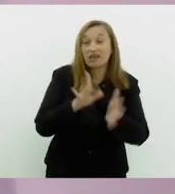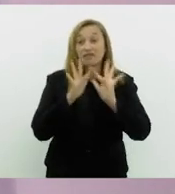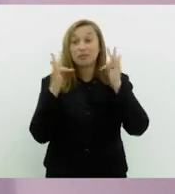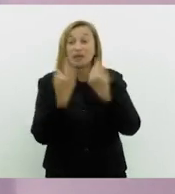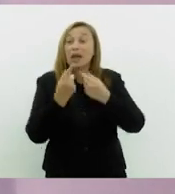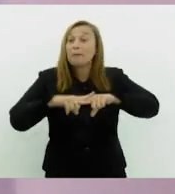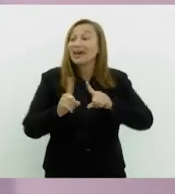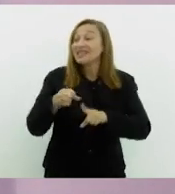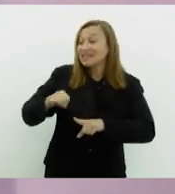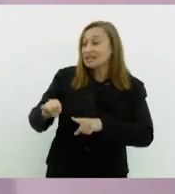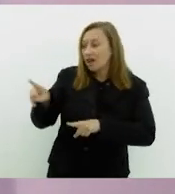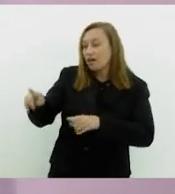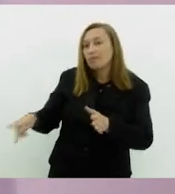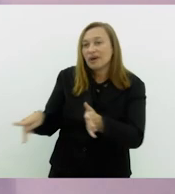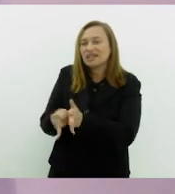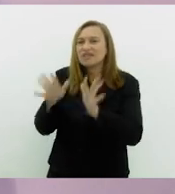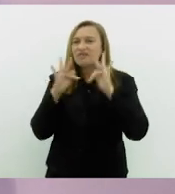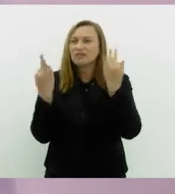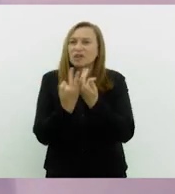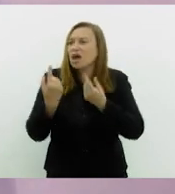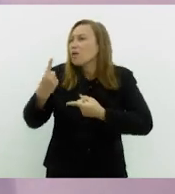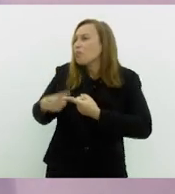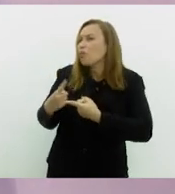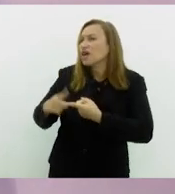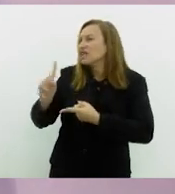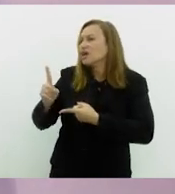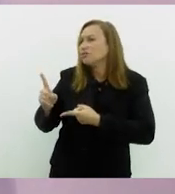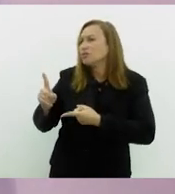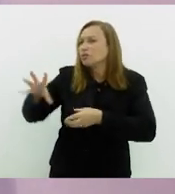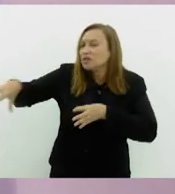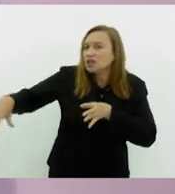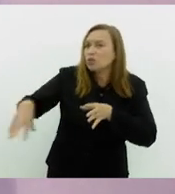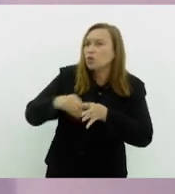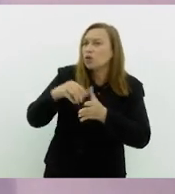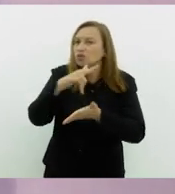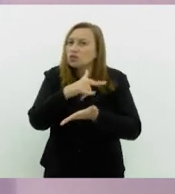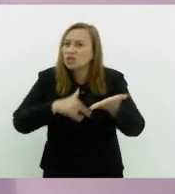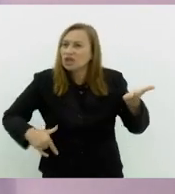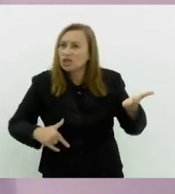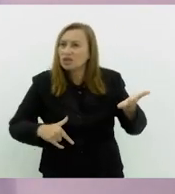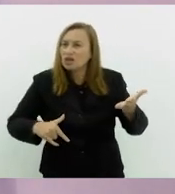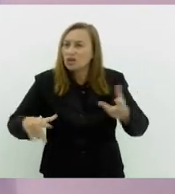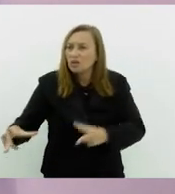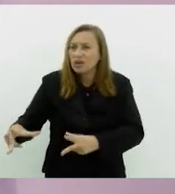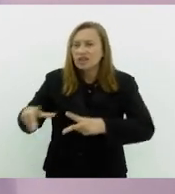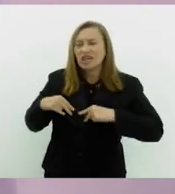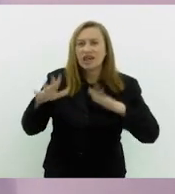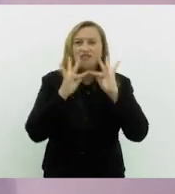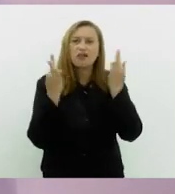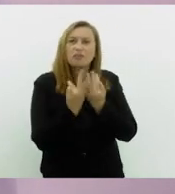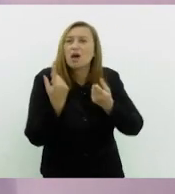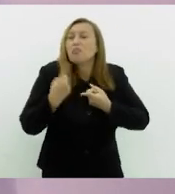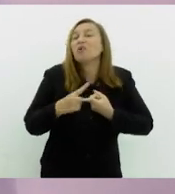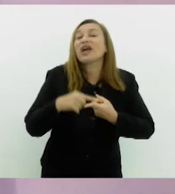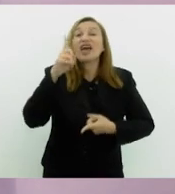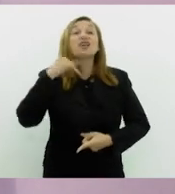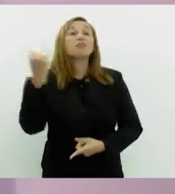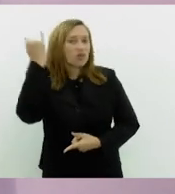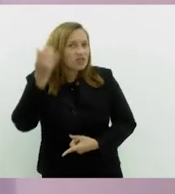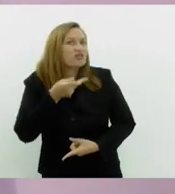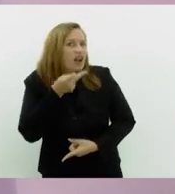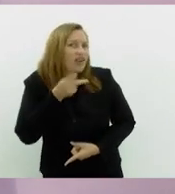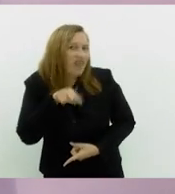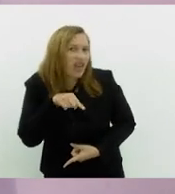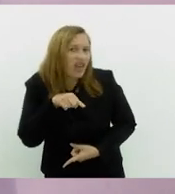elas fazem parte da família, porque elas não estão no testamento como herdeiras daquela família? Porque é importante a gente colocar isso,